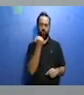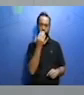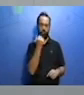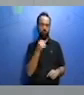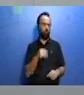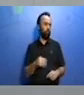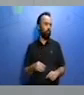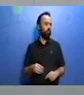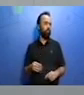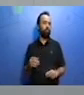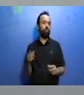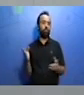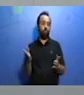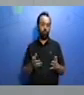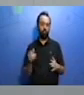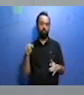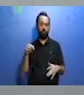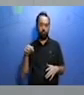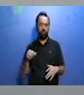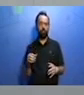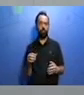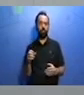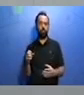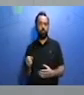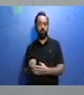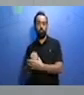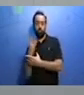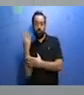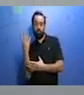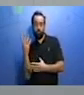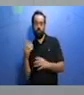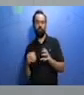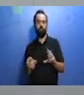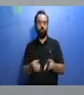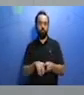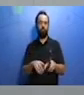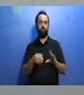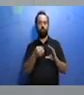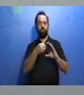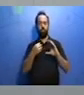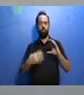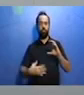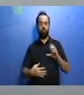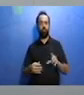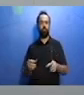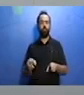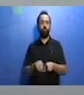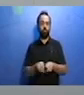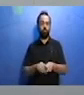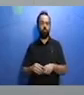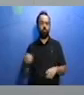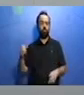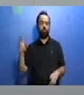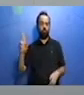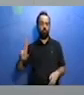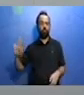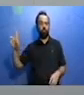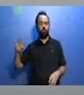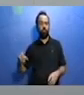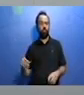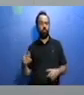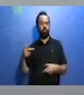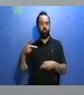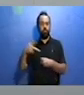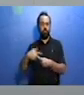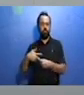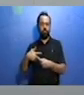hoje, nós vamos falar sobre a origem, as características e a utilização dos derivados do petróleo,